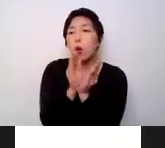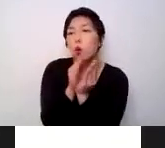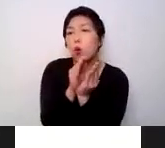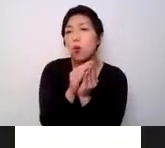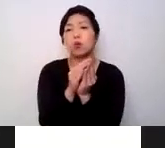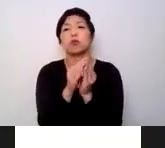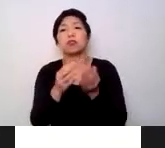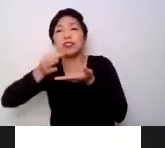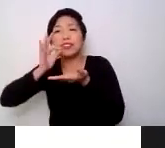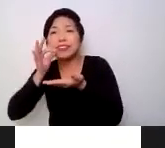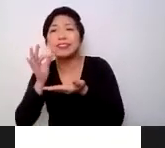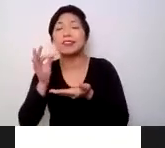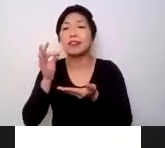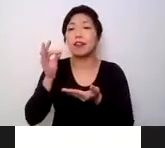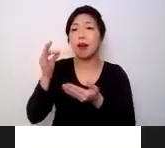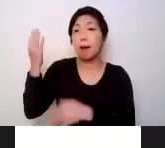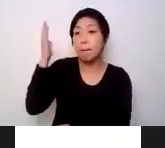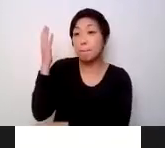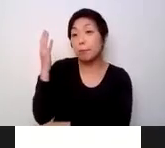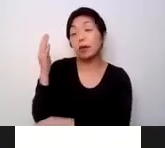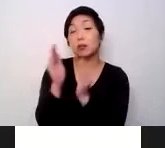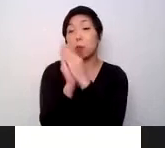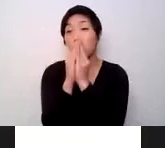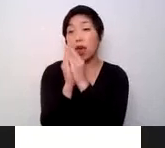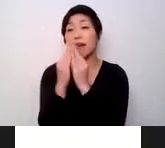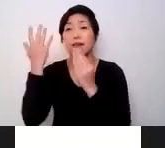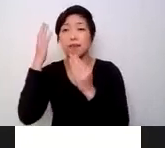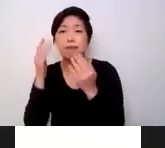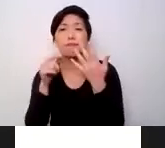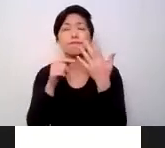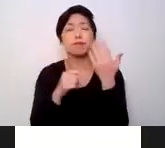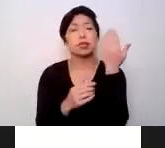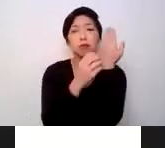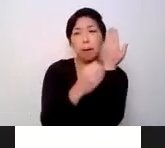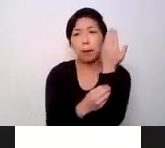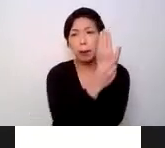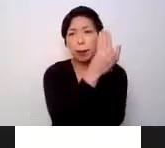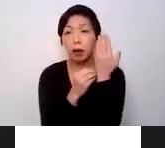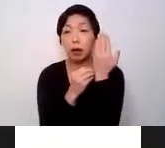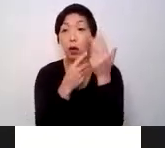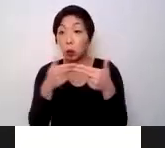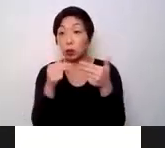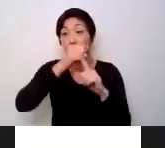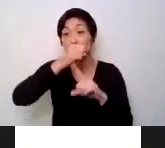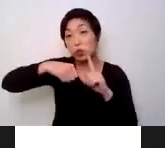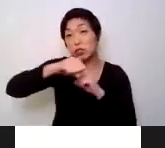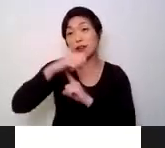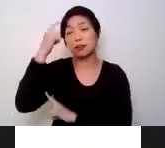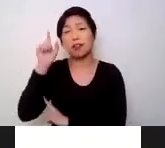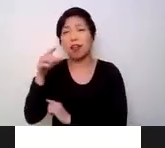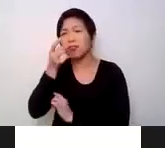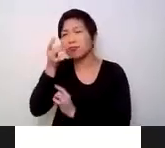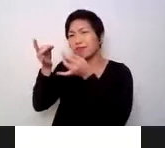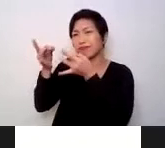braço de boneca olho de boneca no concreto então aquilo que a sociedade considerava lixo a Lina fazia questão de